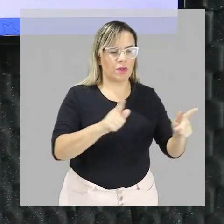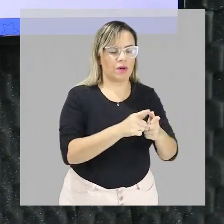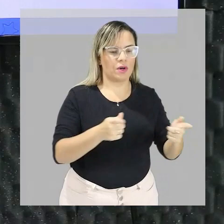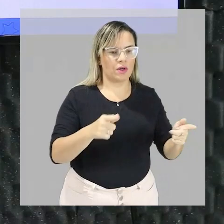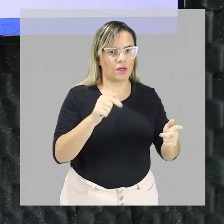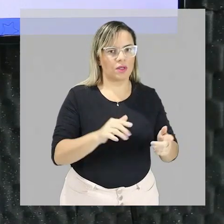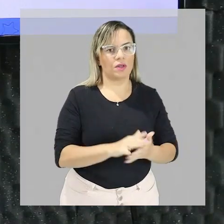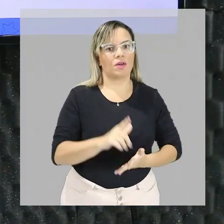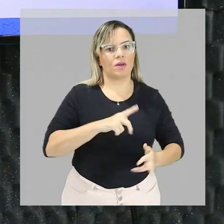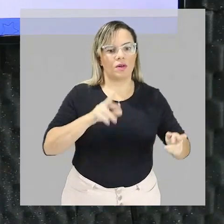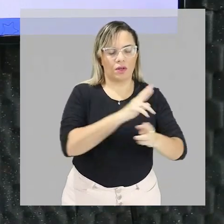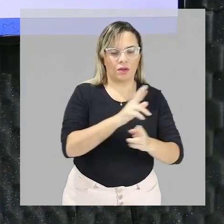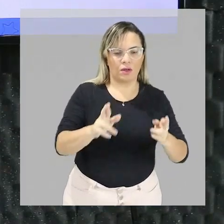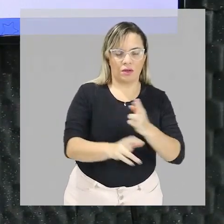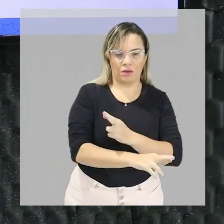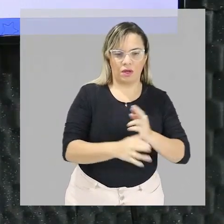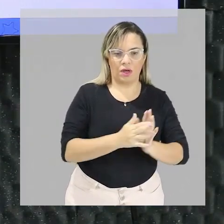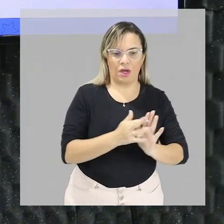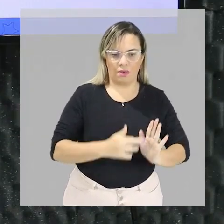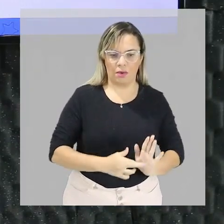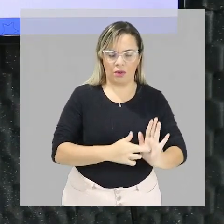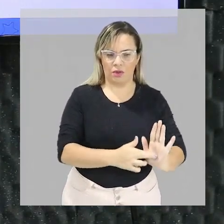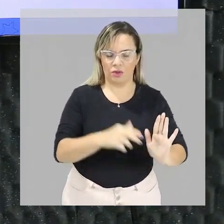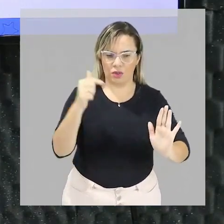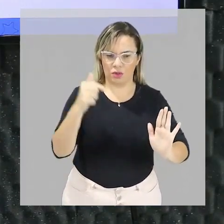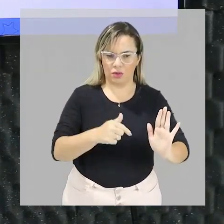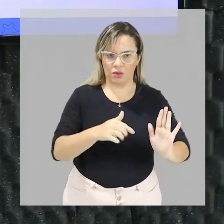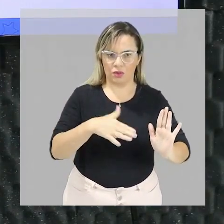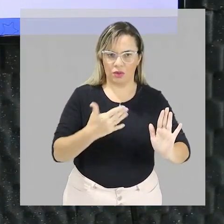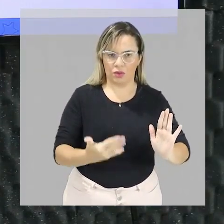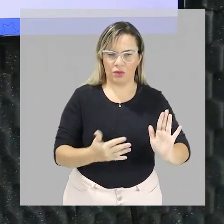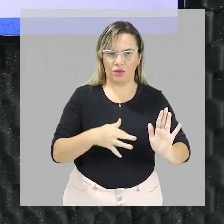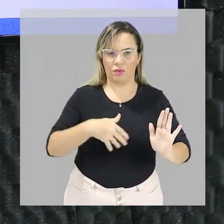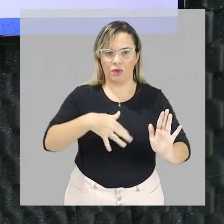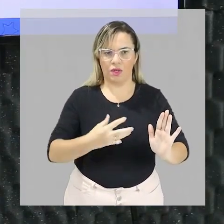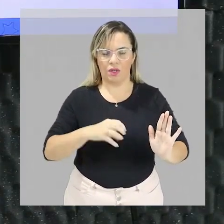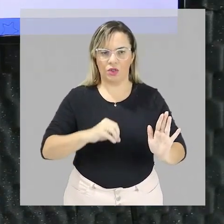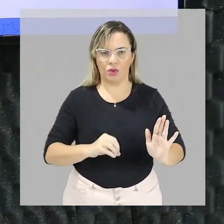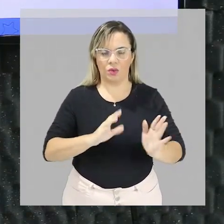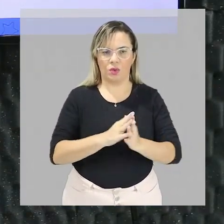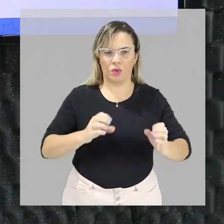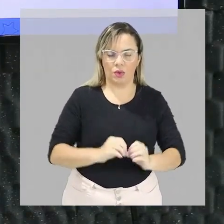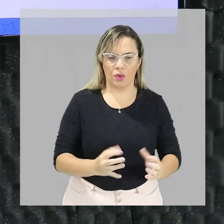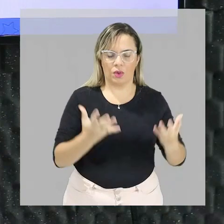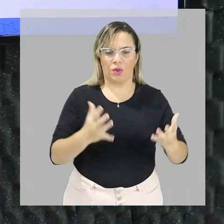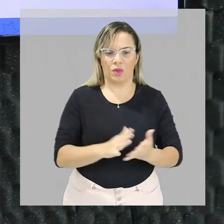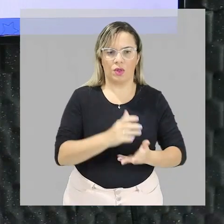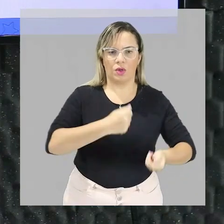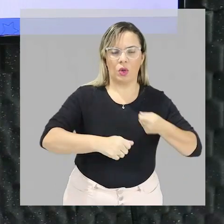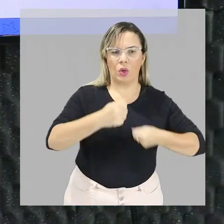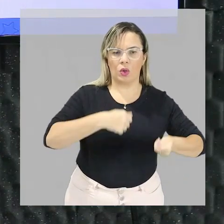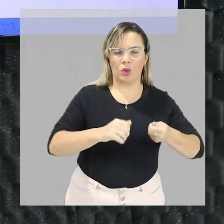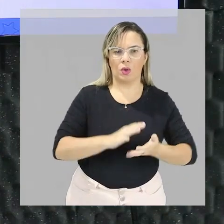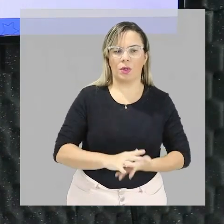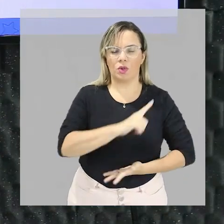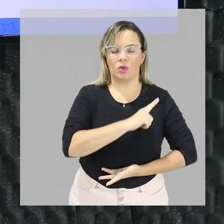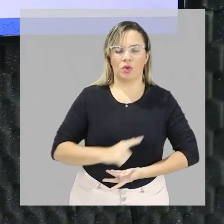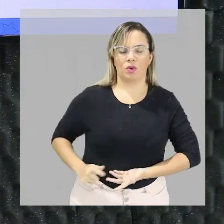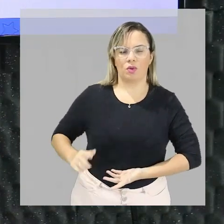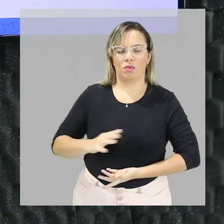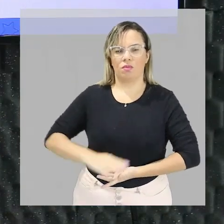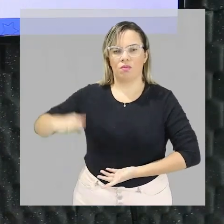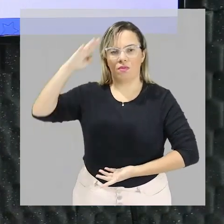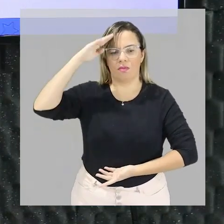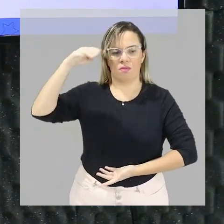na verdade, o modelo econômico do ufanismo, do milagre do governo Médici.